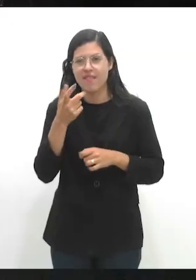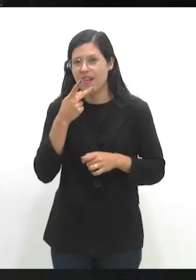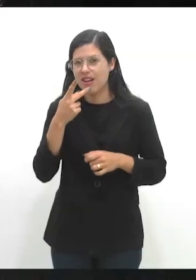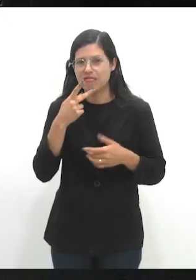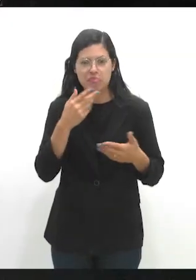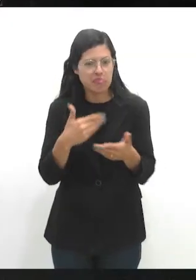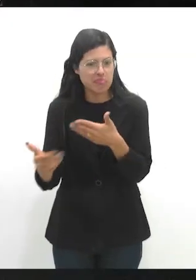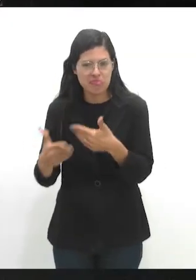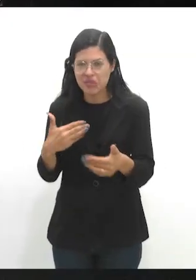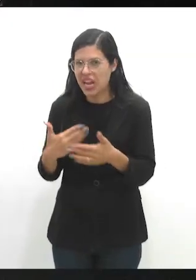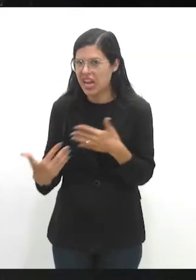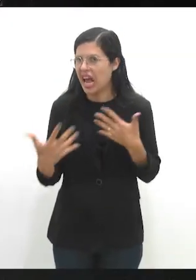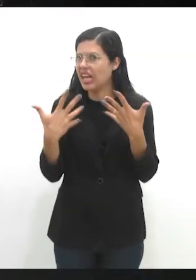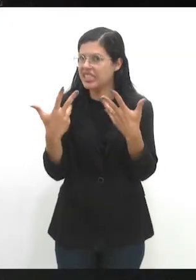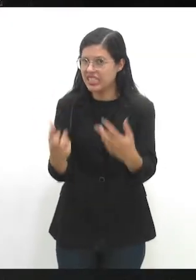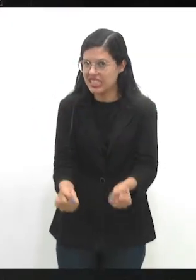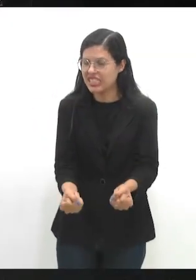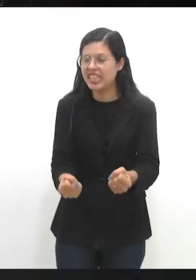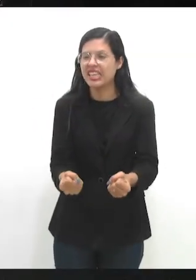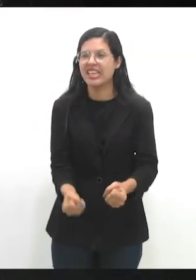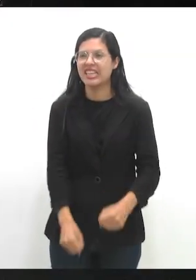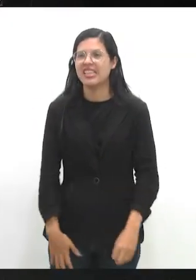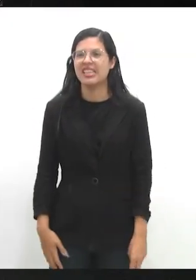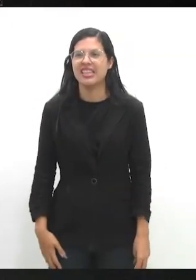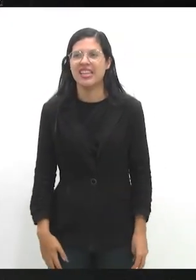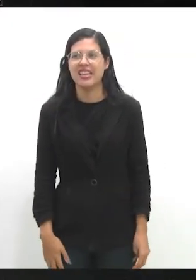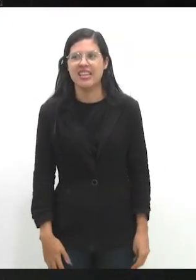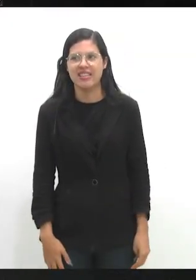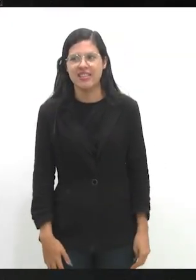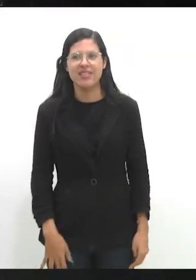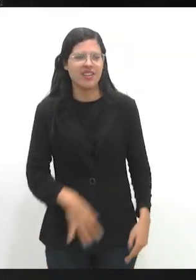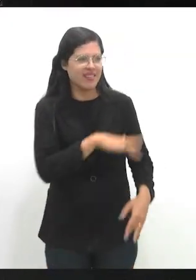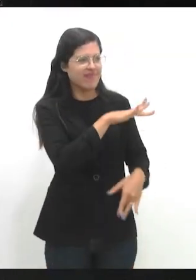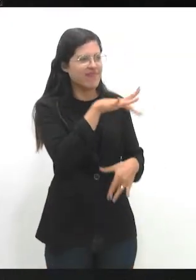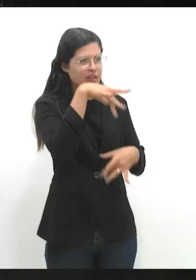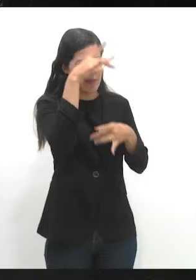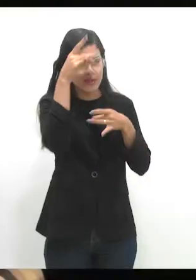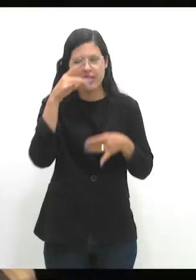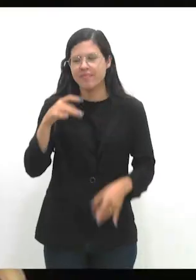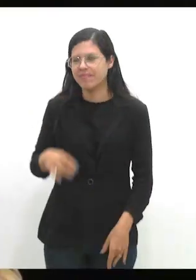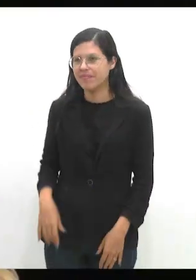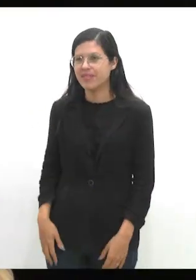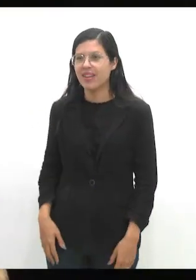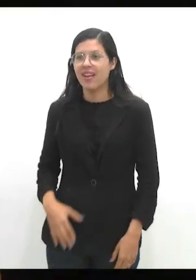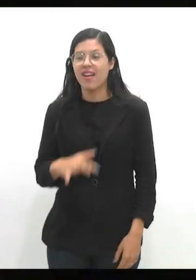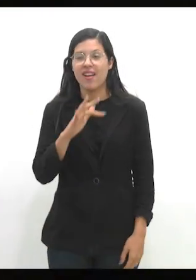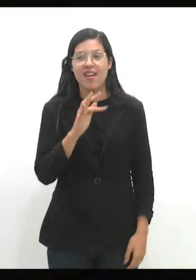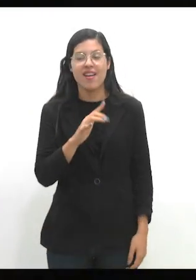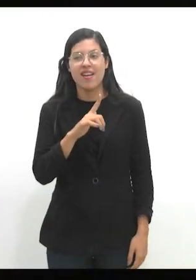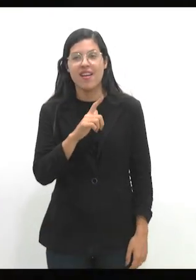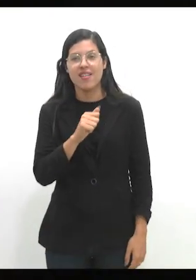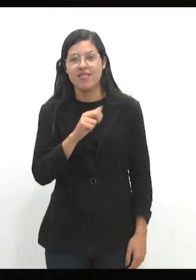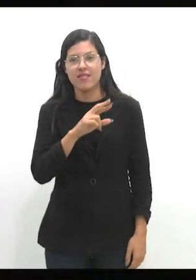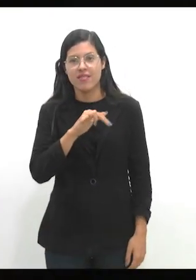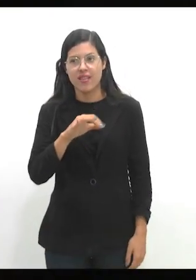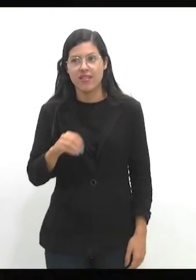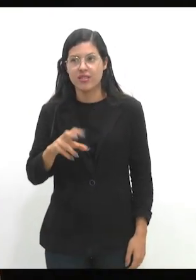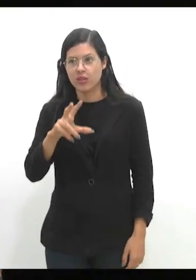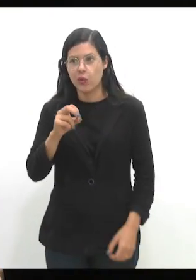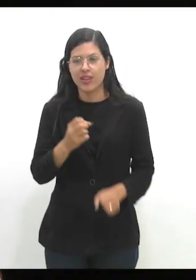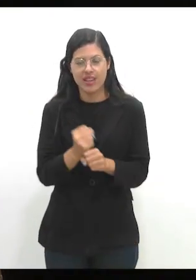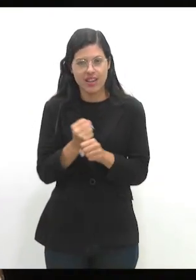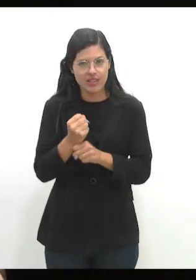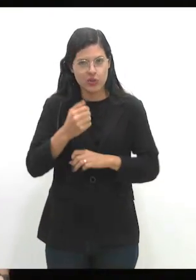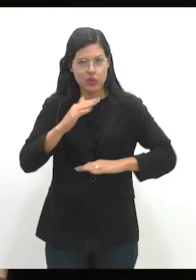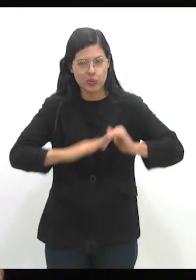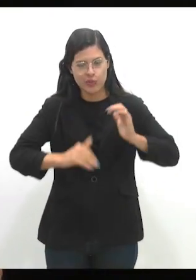vai e faz. Ele está a serviço do personagem. Ele não quer saber. Flavinho Amado, 50 anos de carreira, mais de